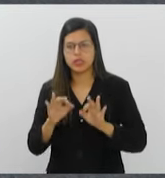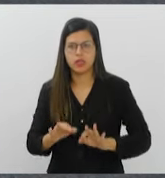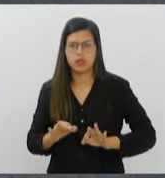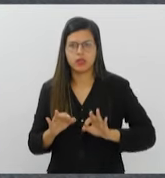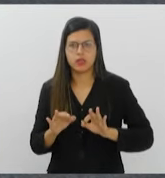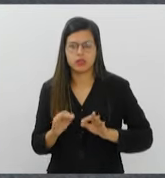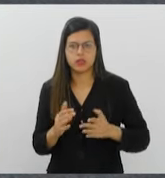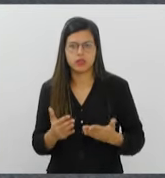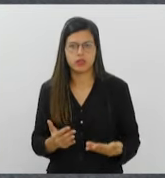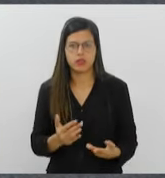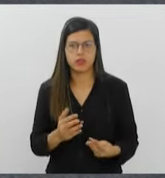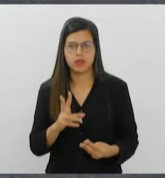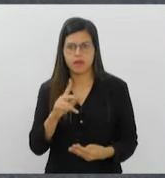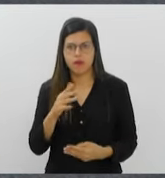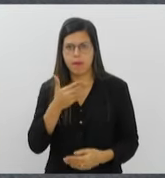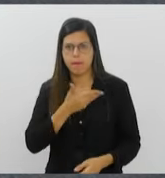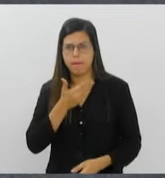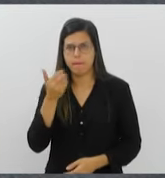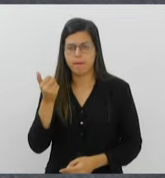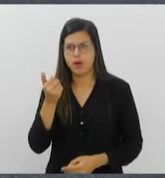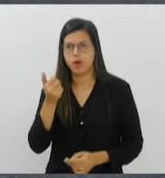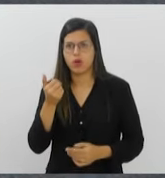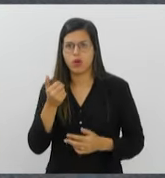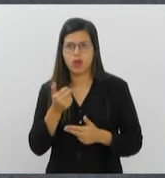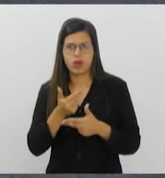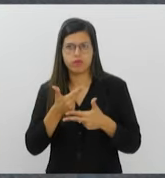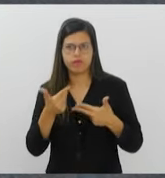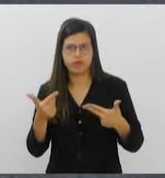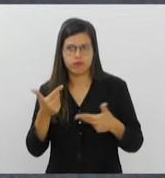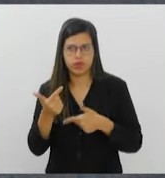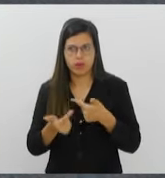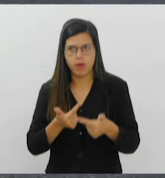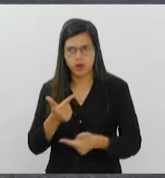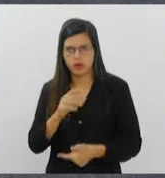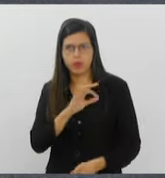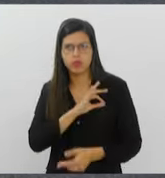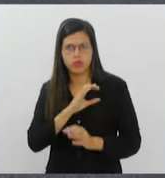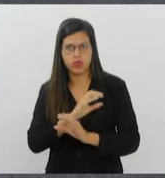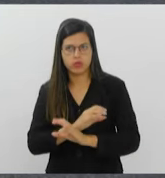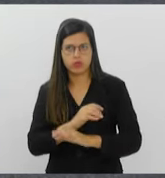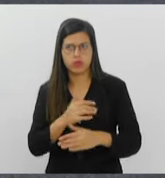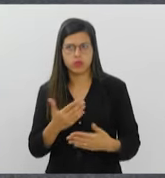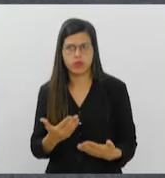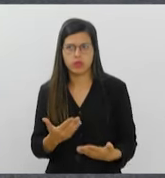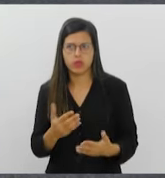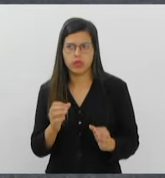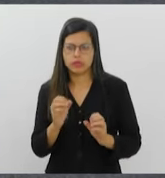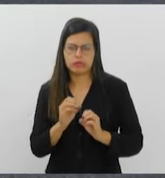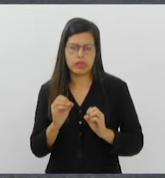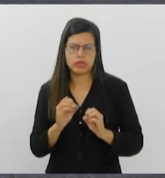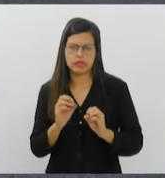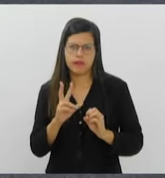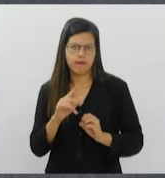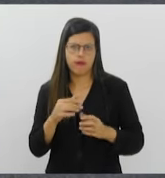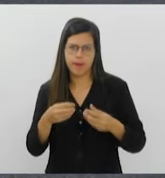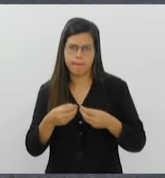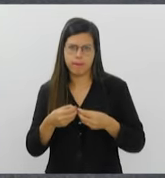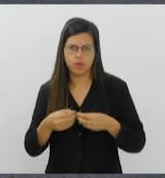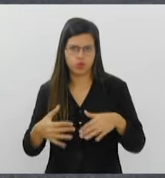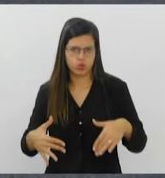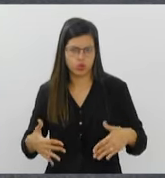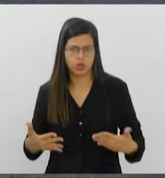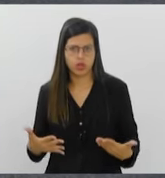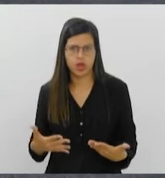vai melhorar as condições de trabalho dos policiais civis e, em nada, vai prejudicar